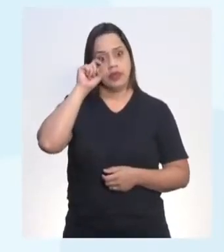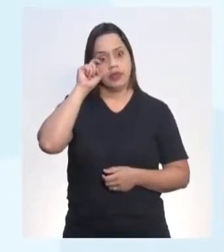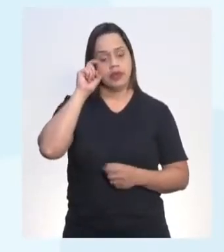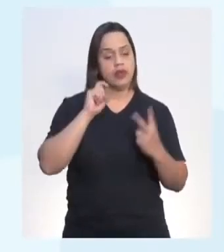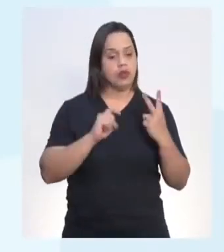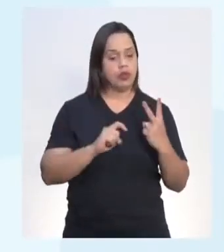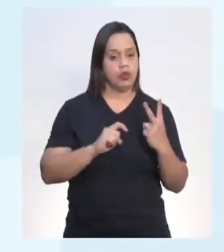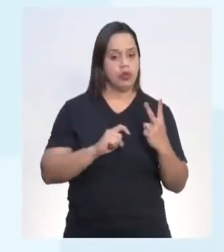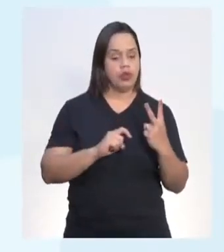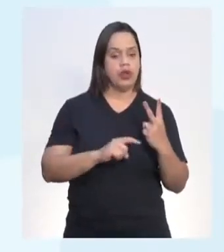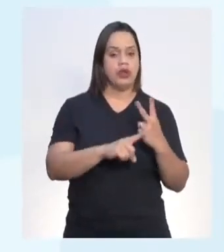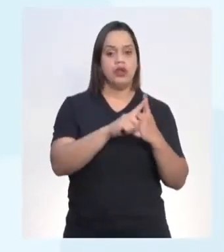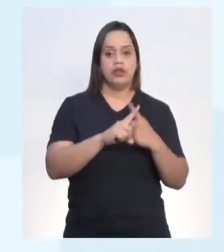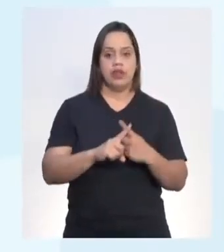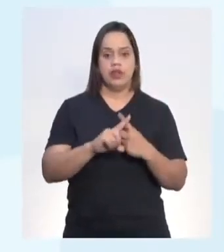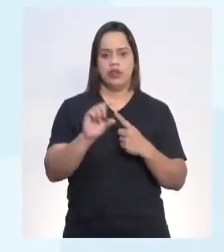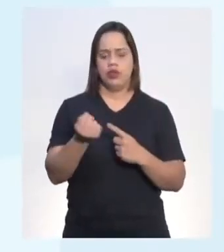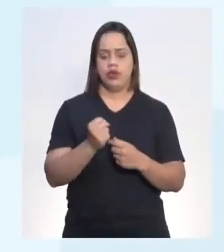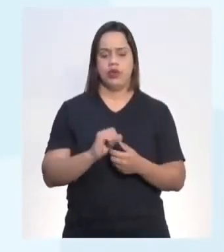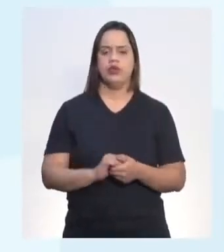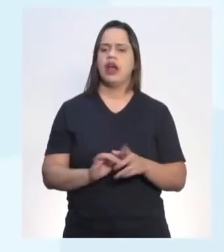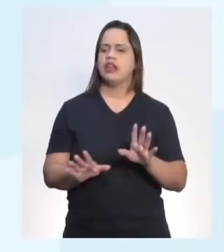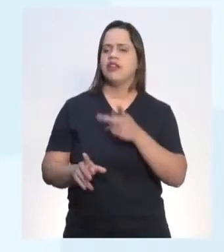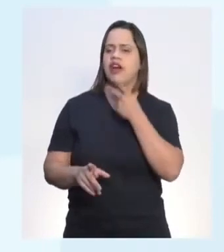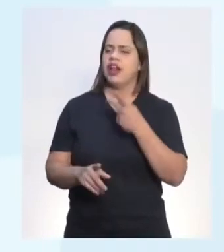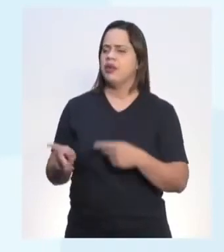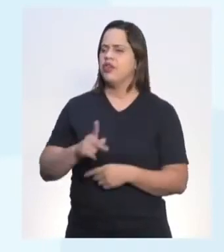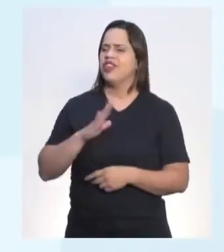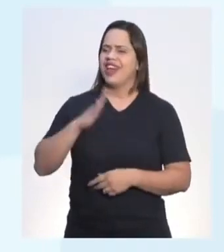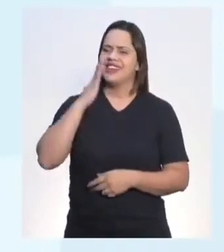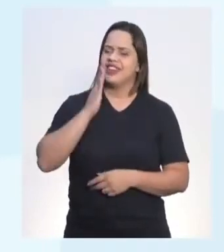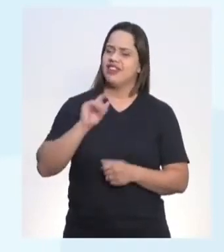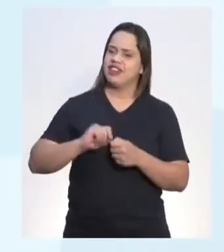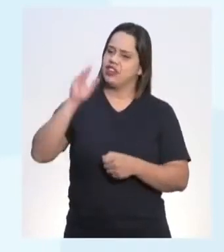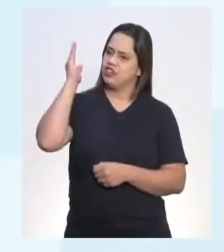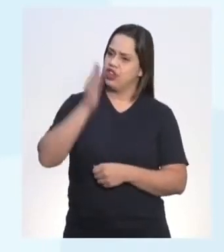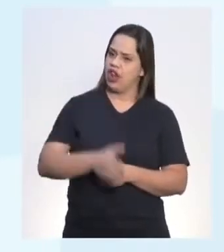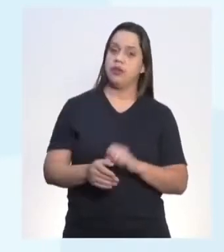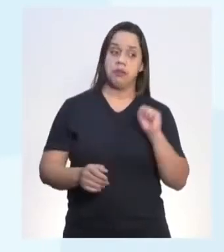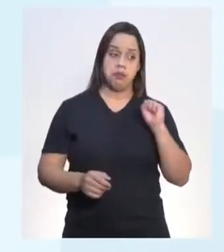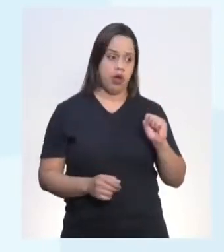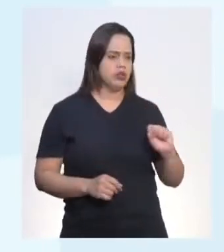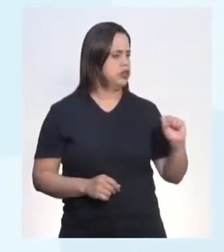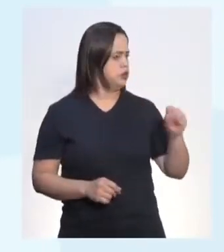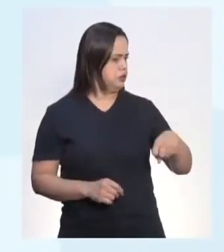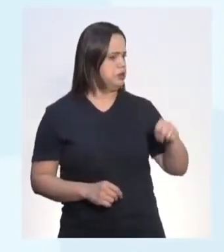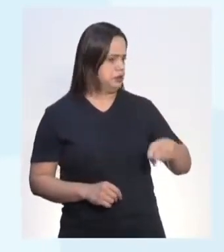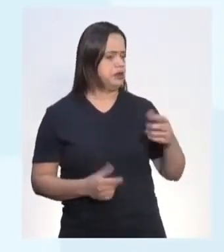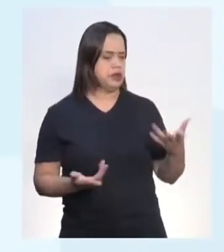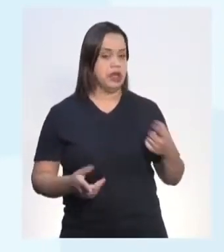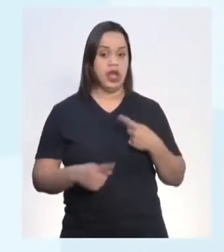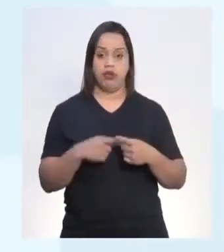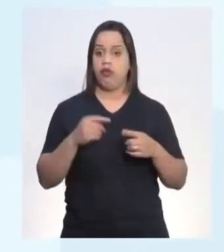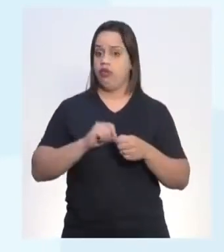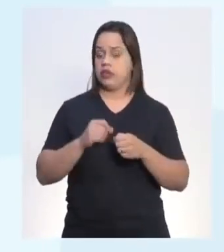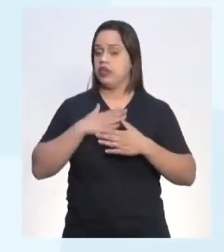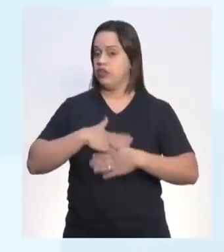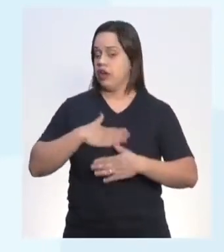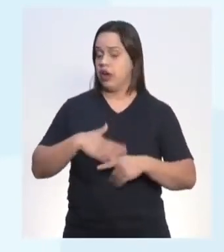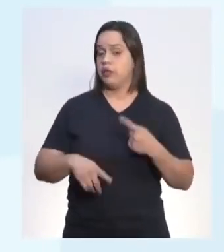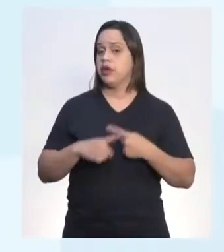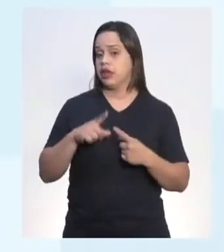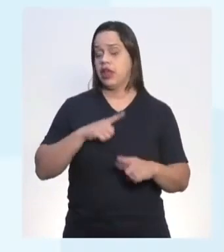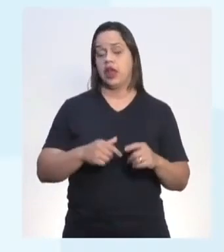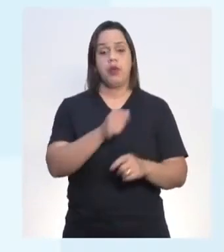mais 2 vezes 8. Professora, se eu já sei fazer direto, eu posso fazer direto? Claro que pode. Eu vou fazer devagar, porque sempre tem um aluno que ainda não